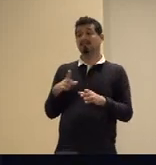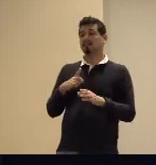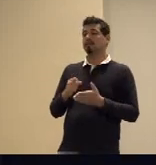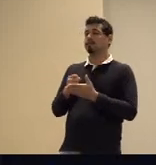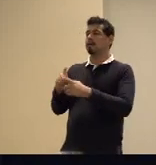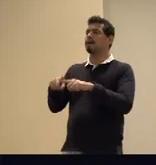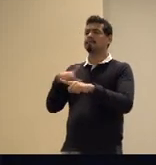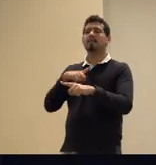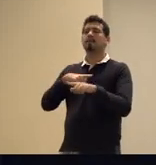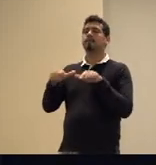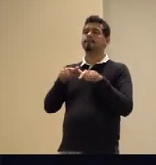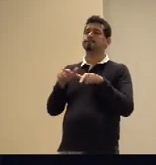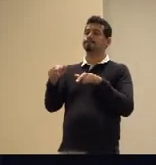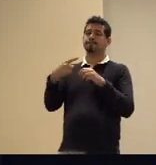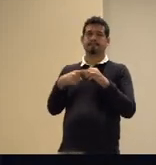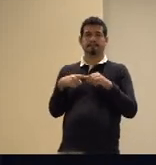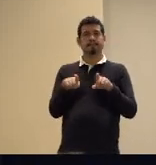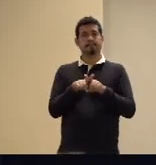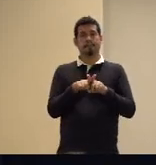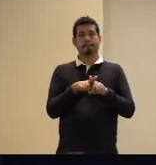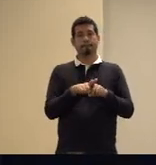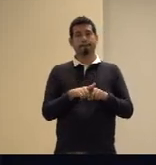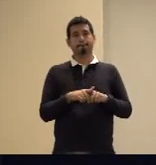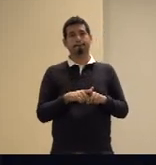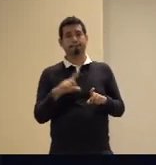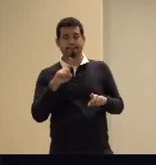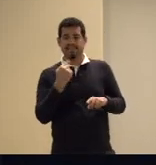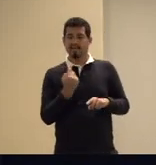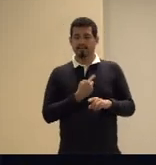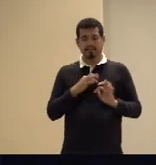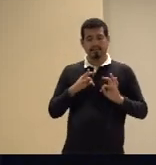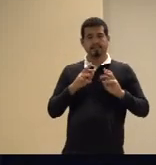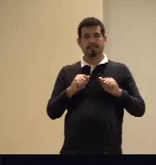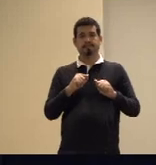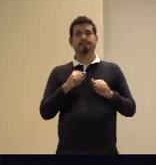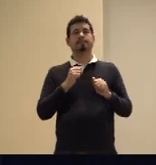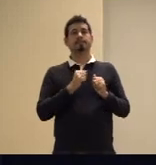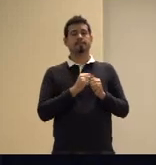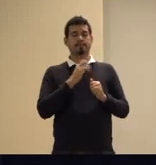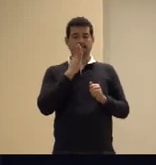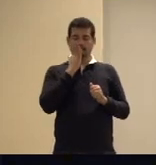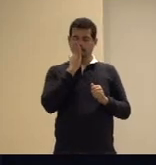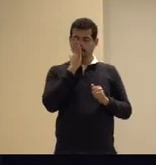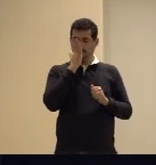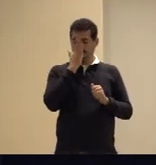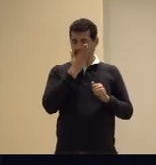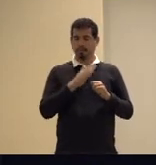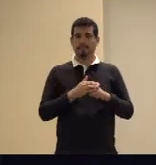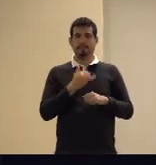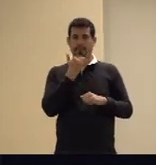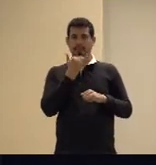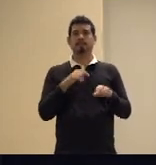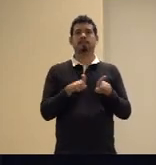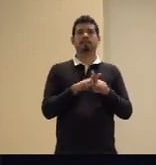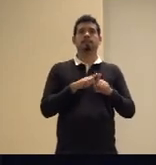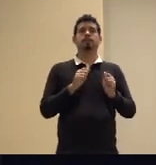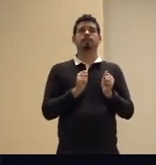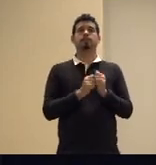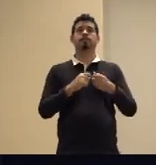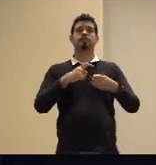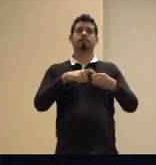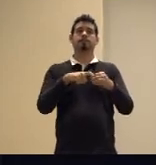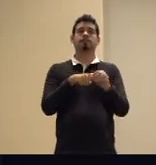que tem o serviço. Se é um consórcio, se estamos todos aqui para atender esta criança, não importa de qual cidade ela